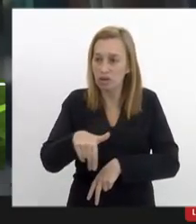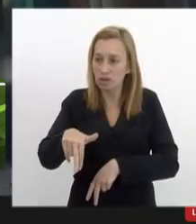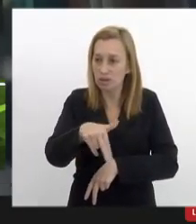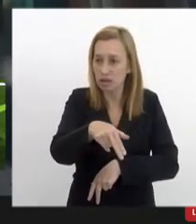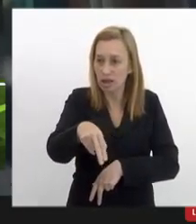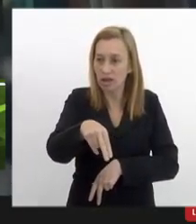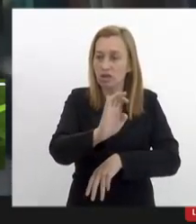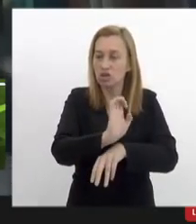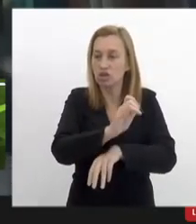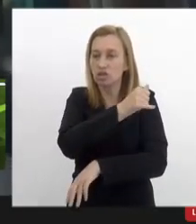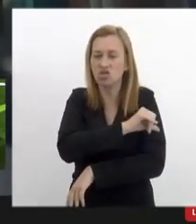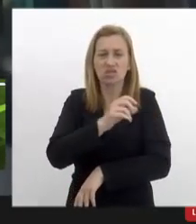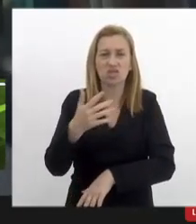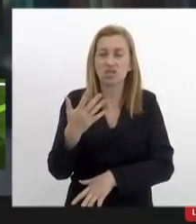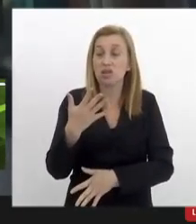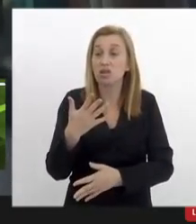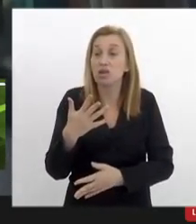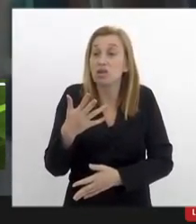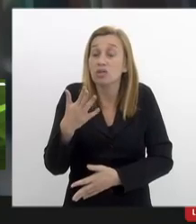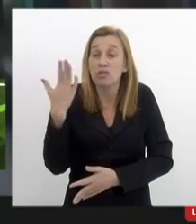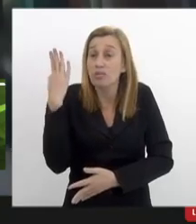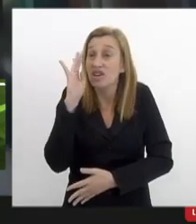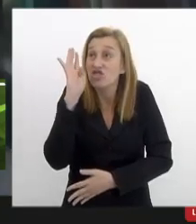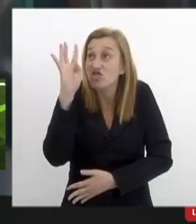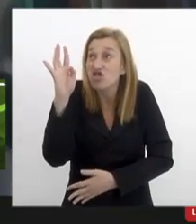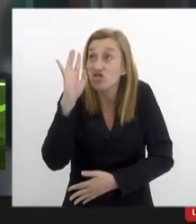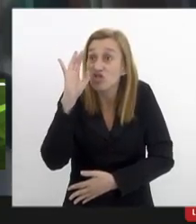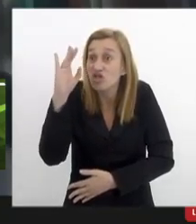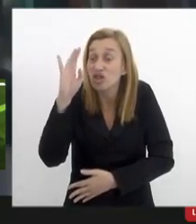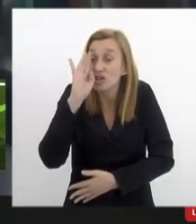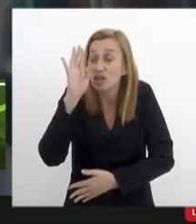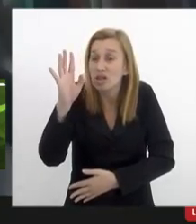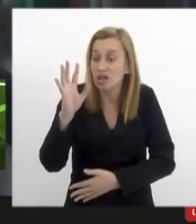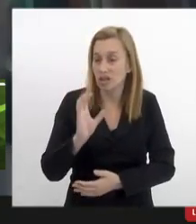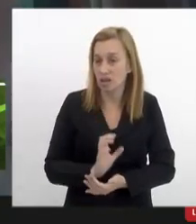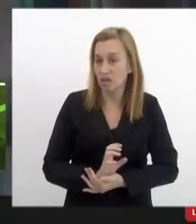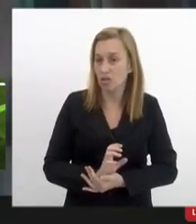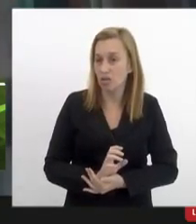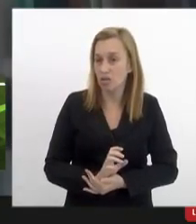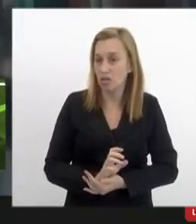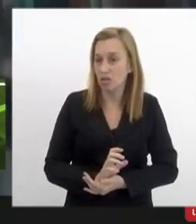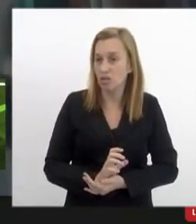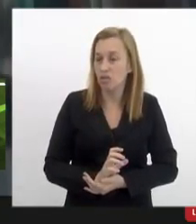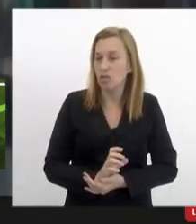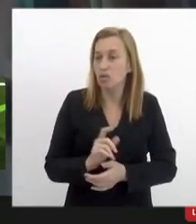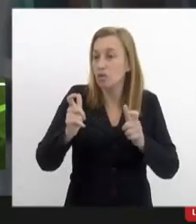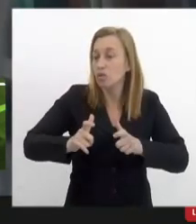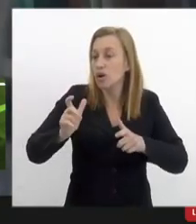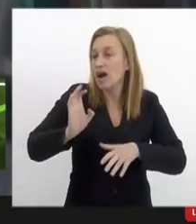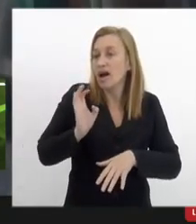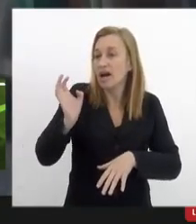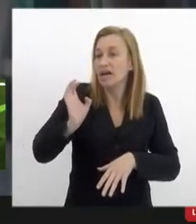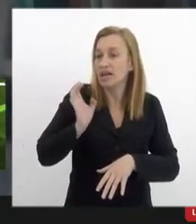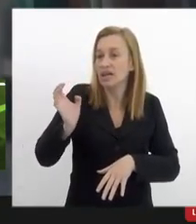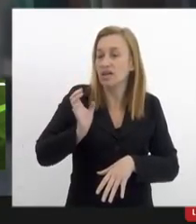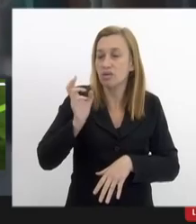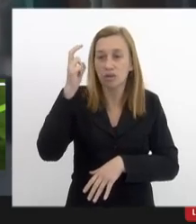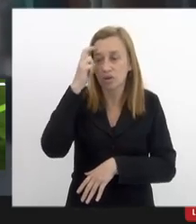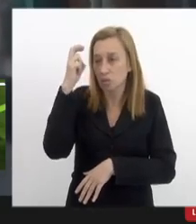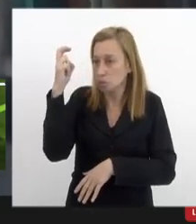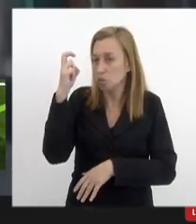Janeiro, você não tem noção da riqueza que esse Ricardo possui em termos de manifestações